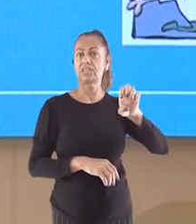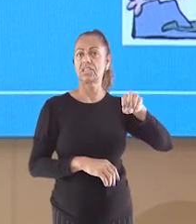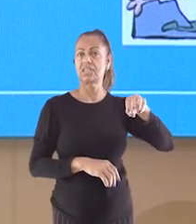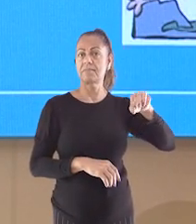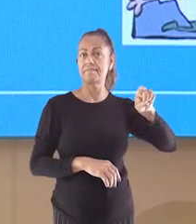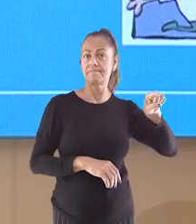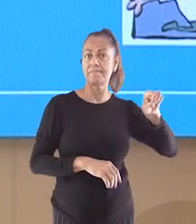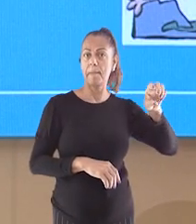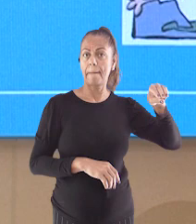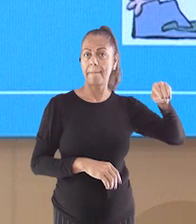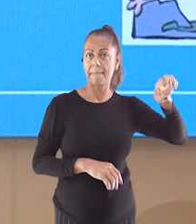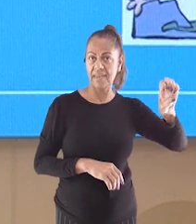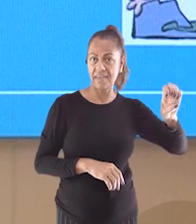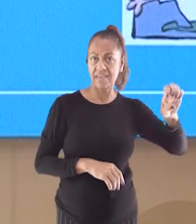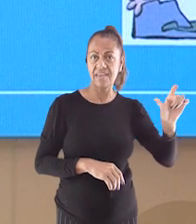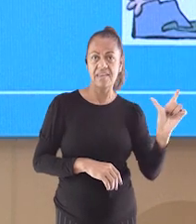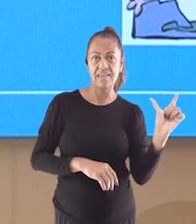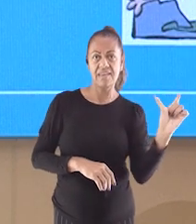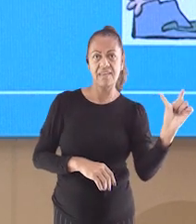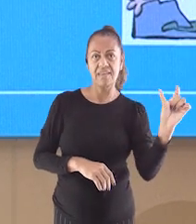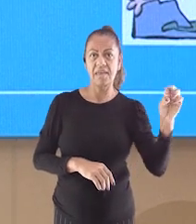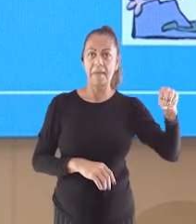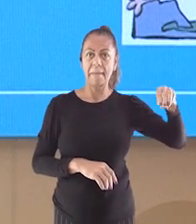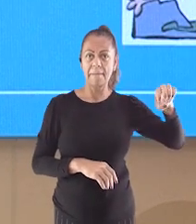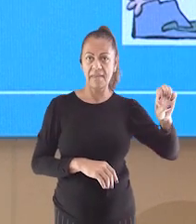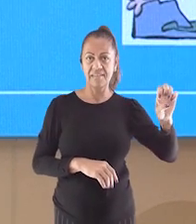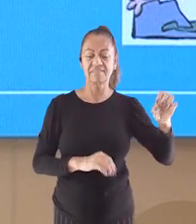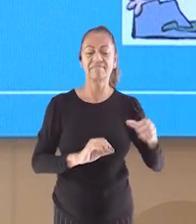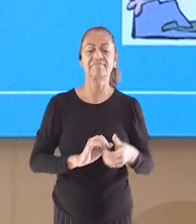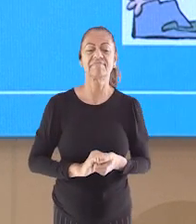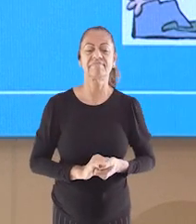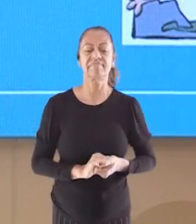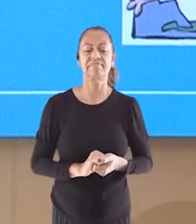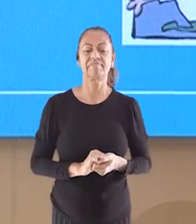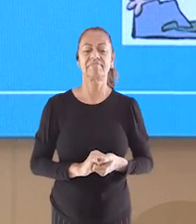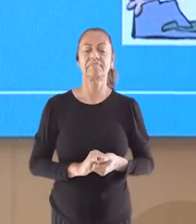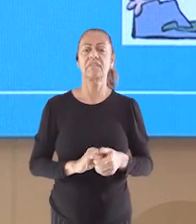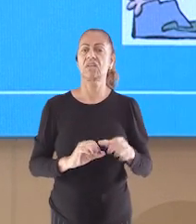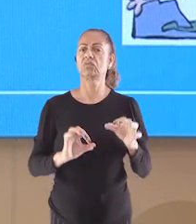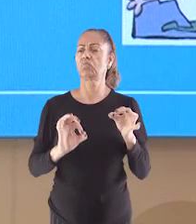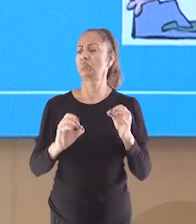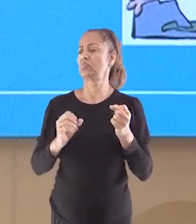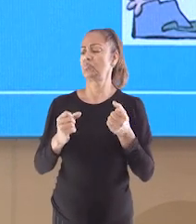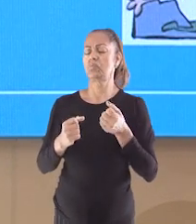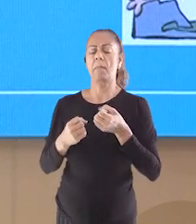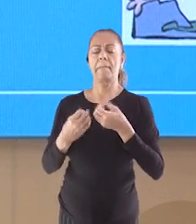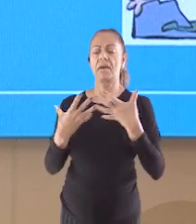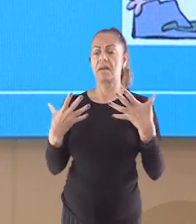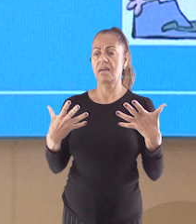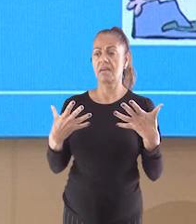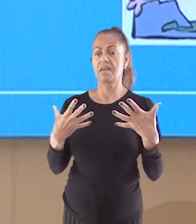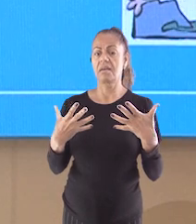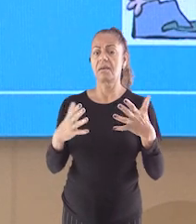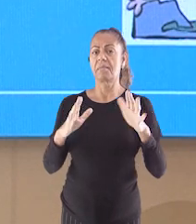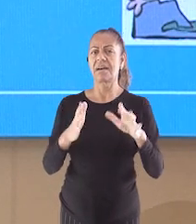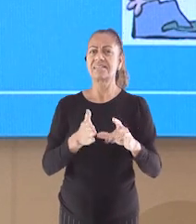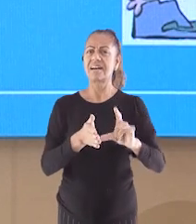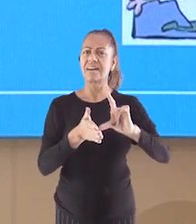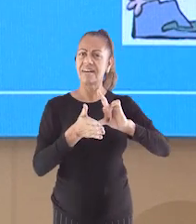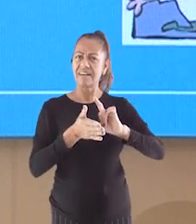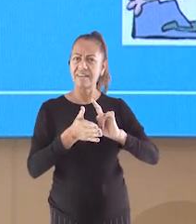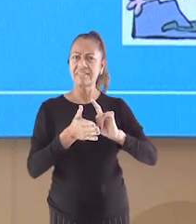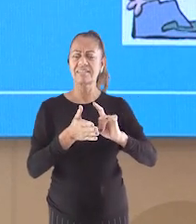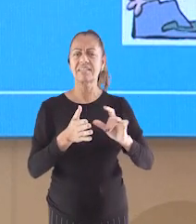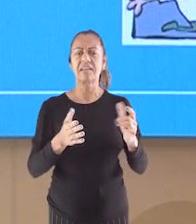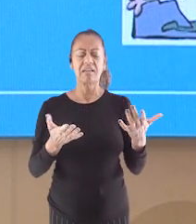deixe-me. Tudo bem, mas antes, dá para acertar o pronome? Reparem na última fala da personagem no quadrinho